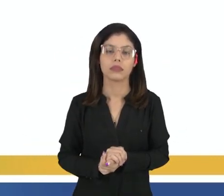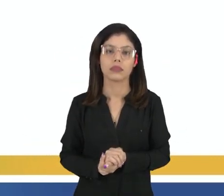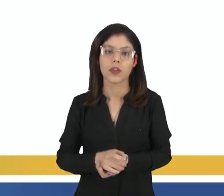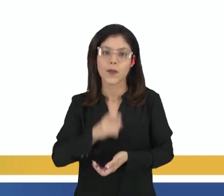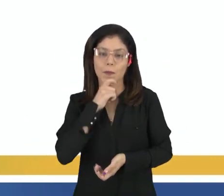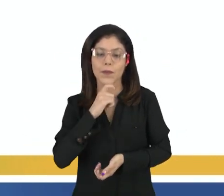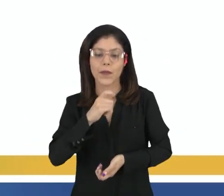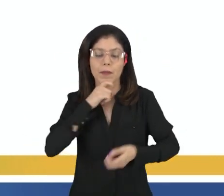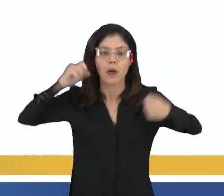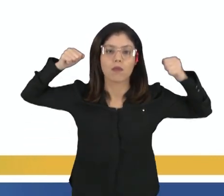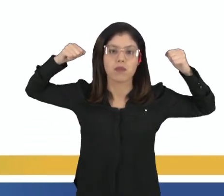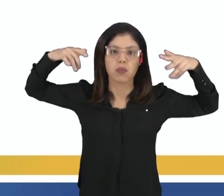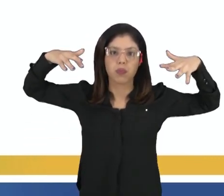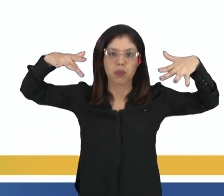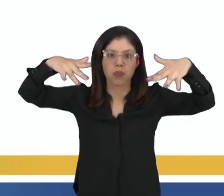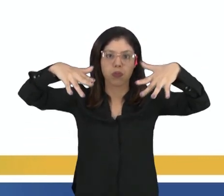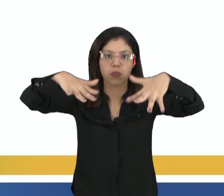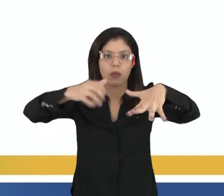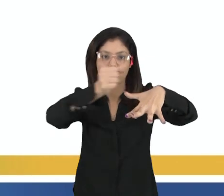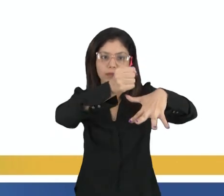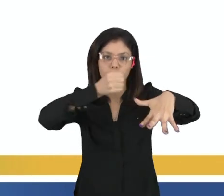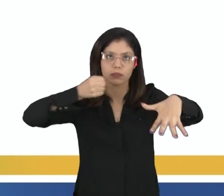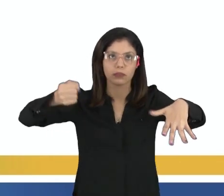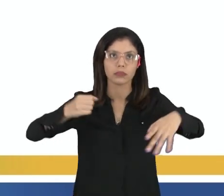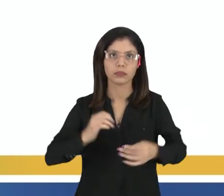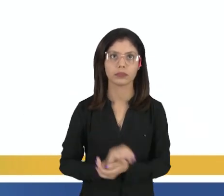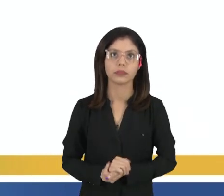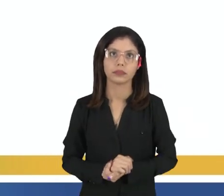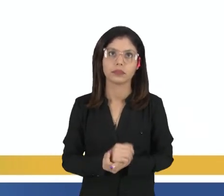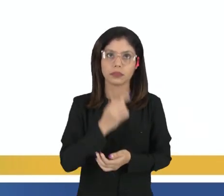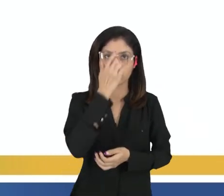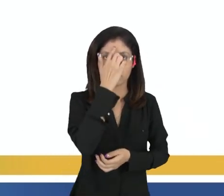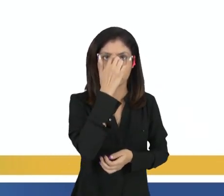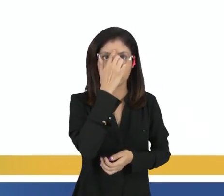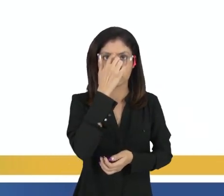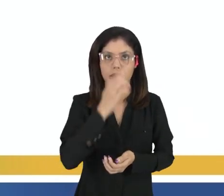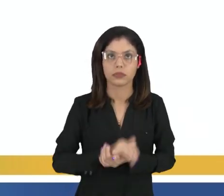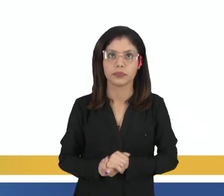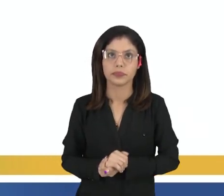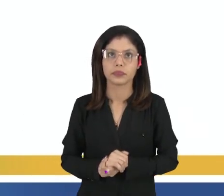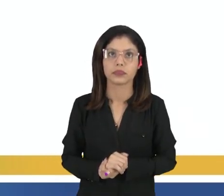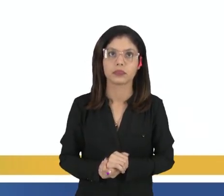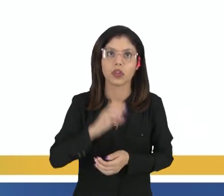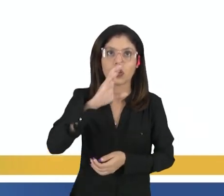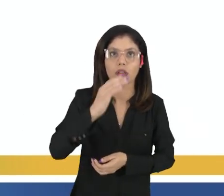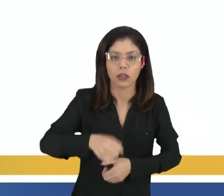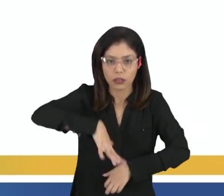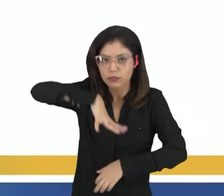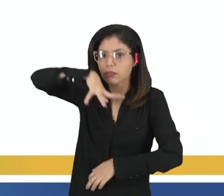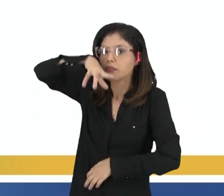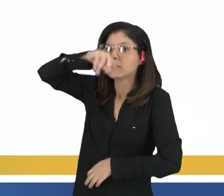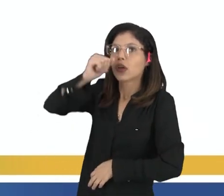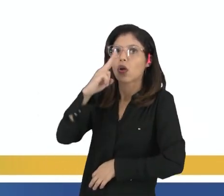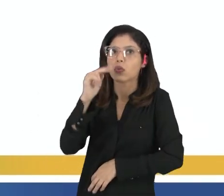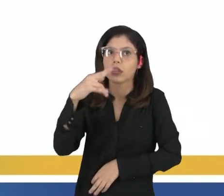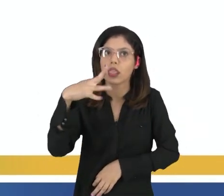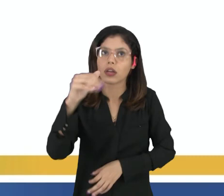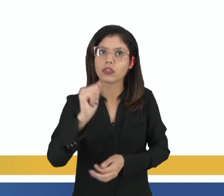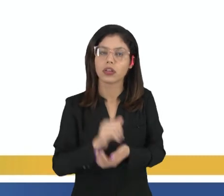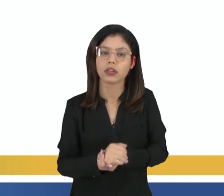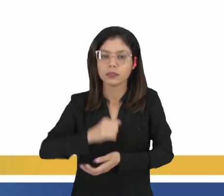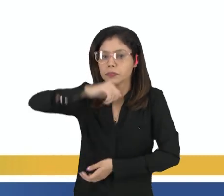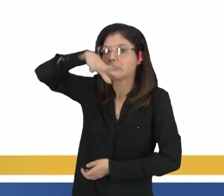e refrigeradores. O mercúrio, ele é absorvido pelas vias cutâneas